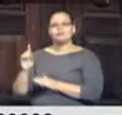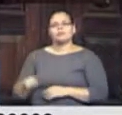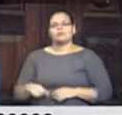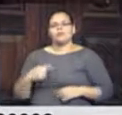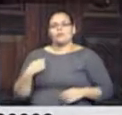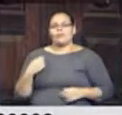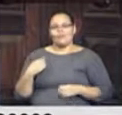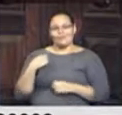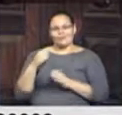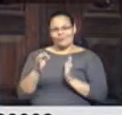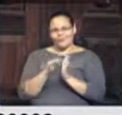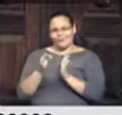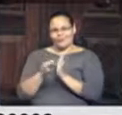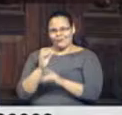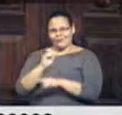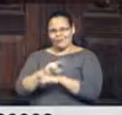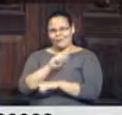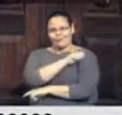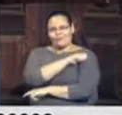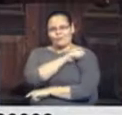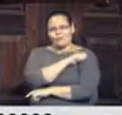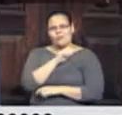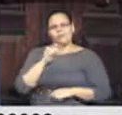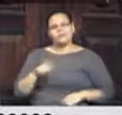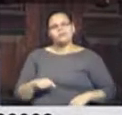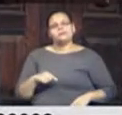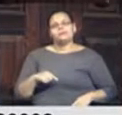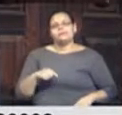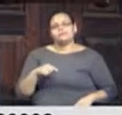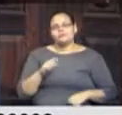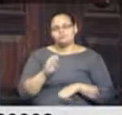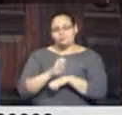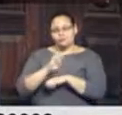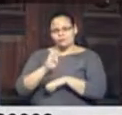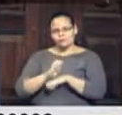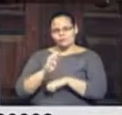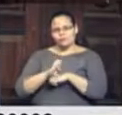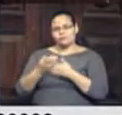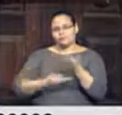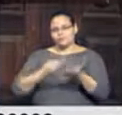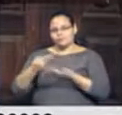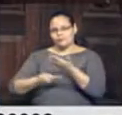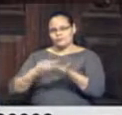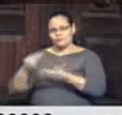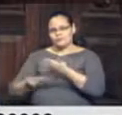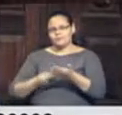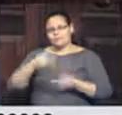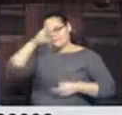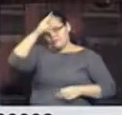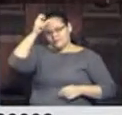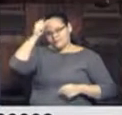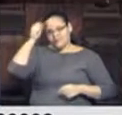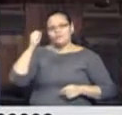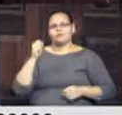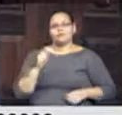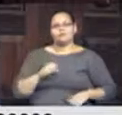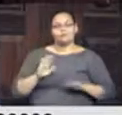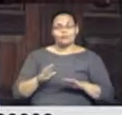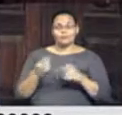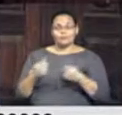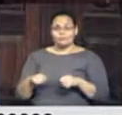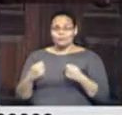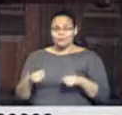oferta da matrícula na rede estadual em parceria com os municípios. Mas tem que preceder a qualquer